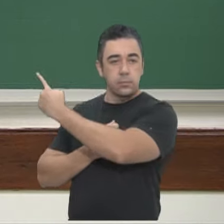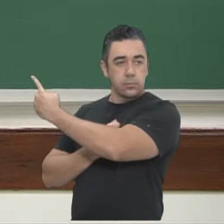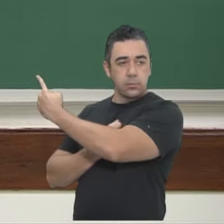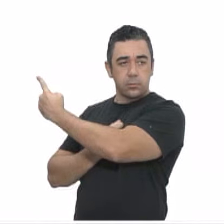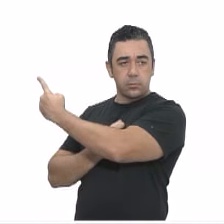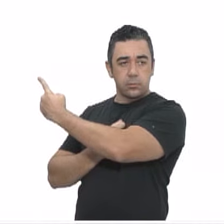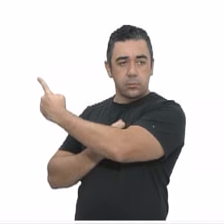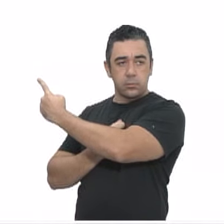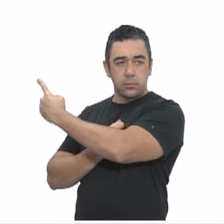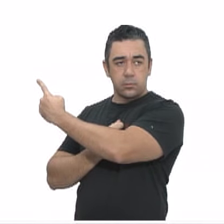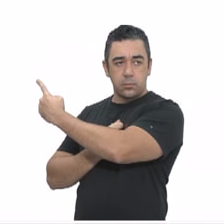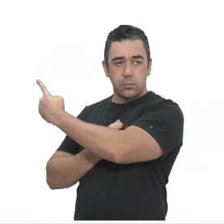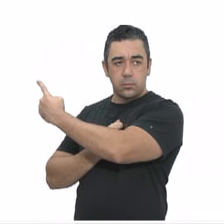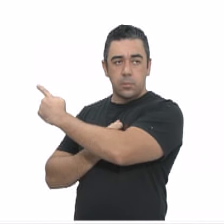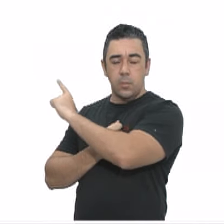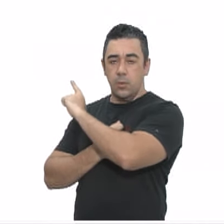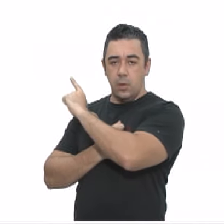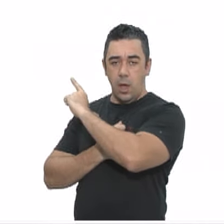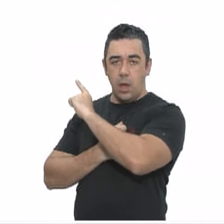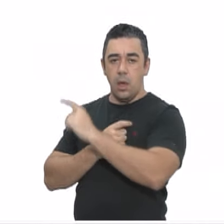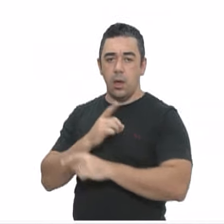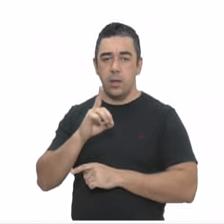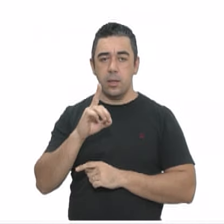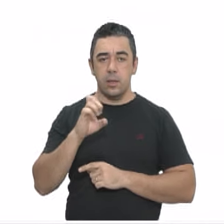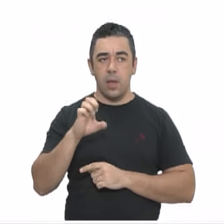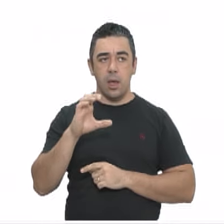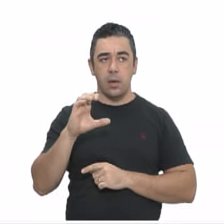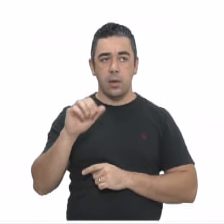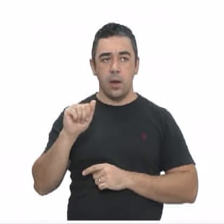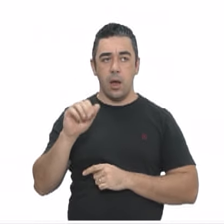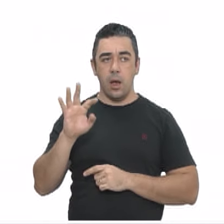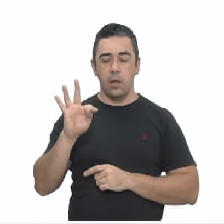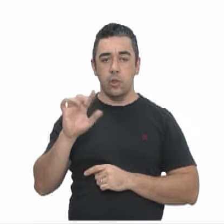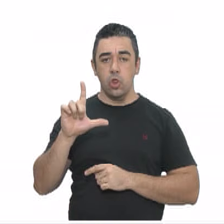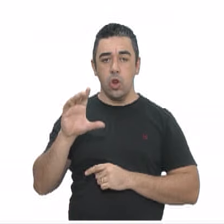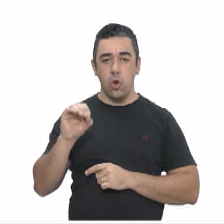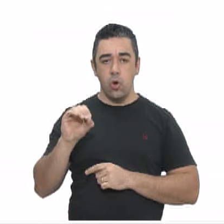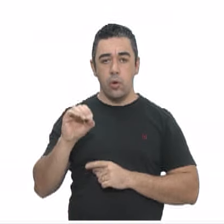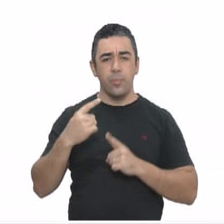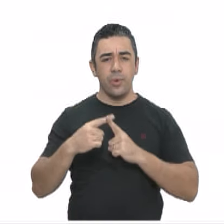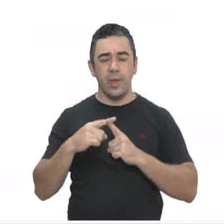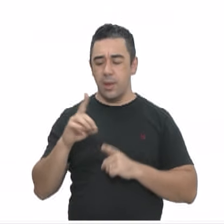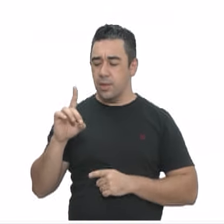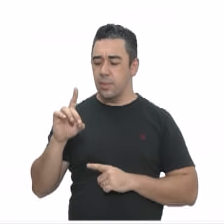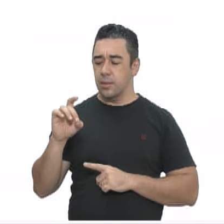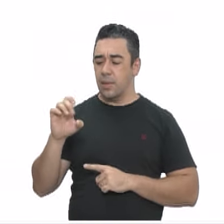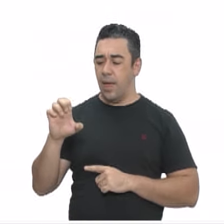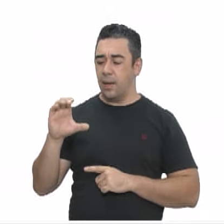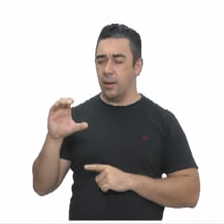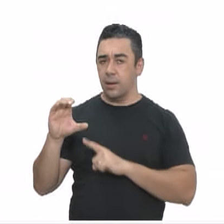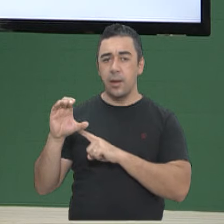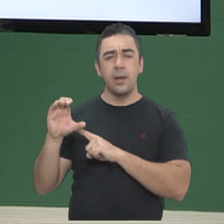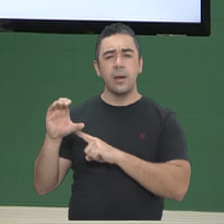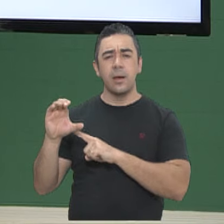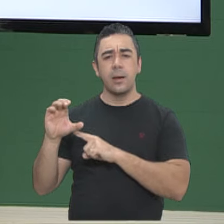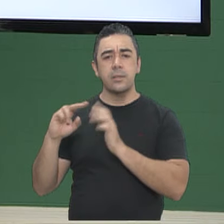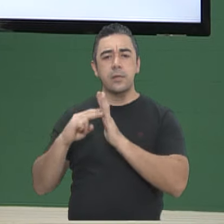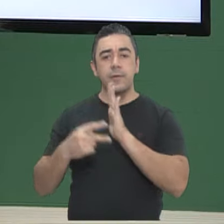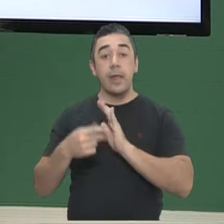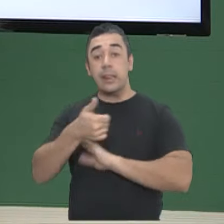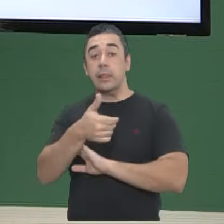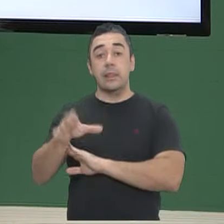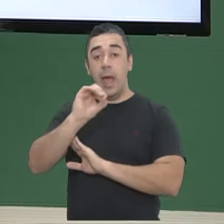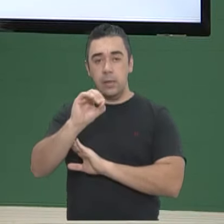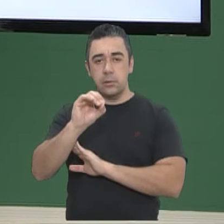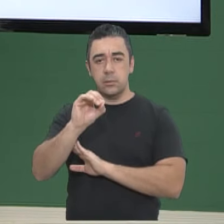de uma disputa de decathlon. Ela ocorre em 2 dias. É decathlon porque são 10 modalidades que o mesmo atleta vai